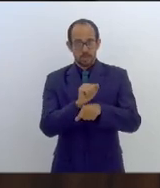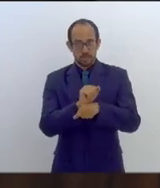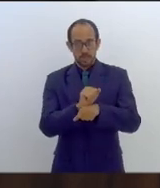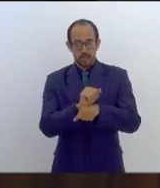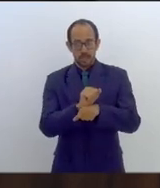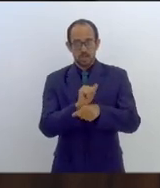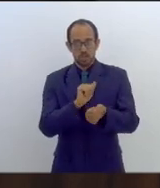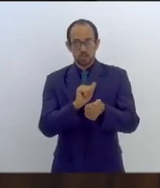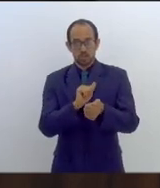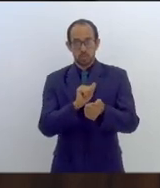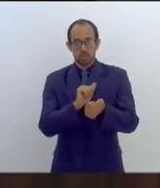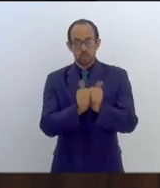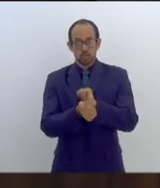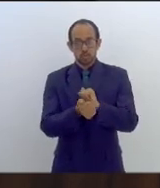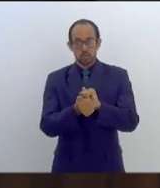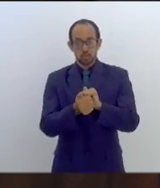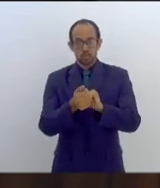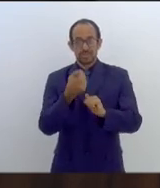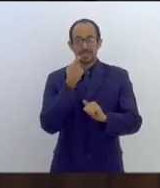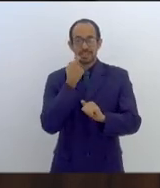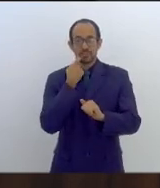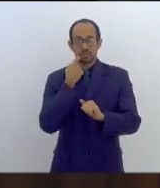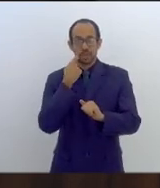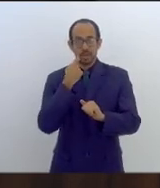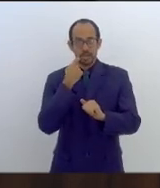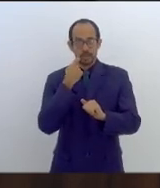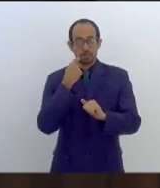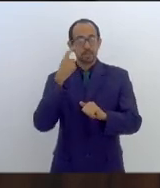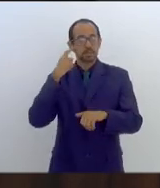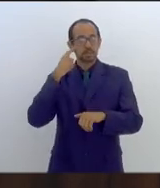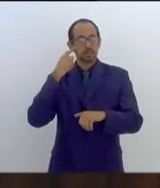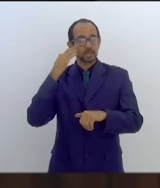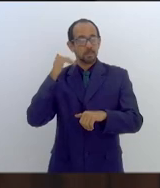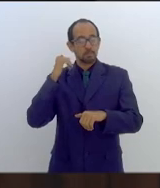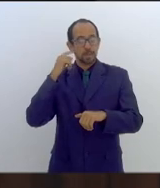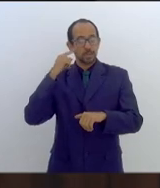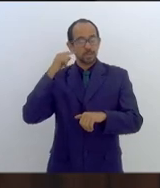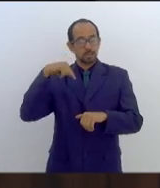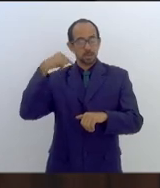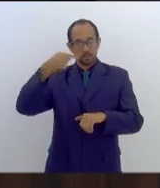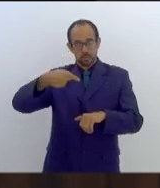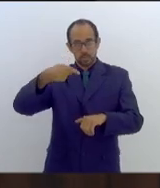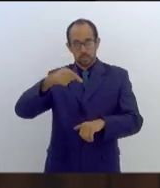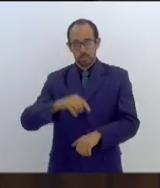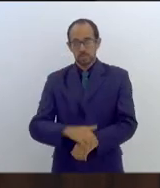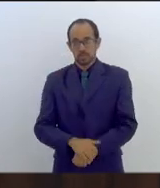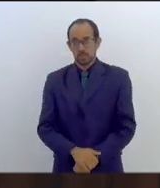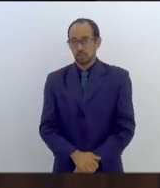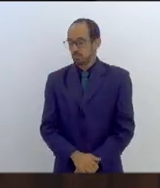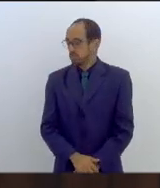como será a semana próxima. Mas a ideia é fazermos sessões